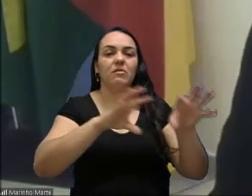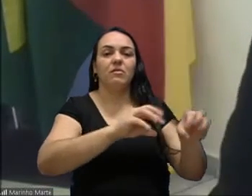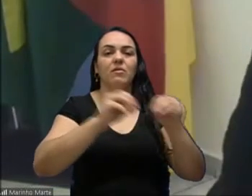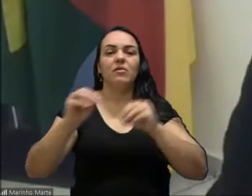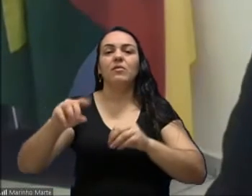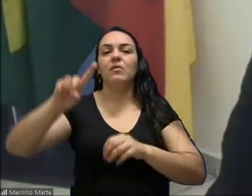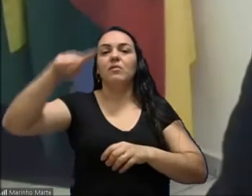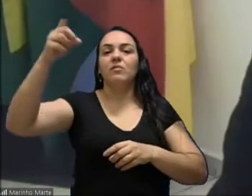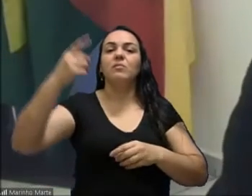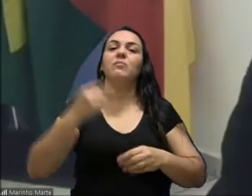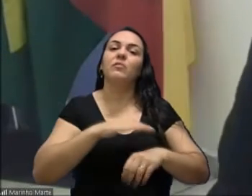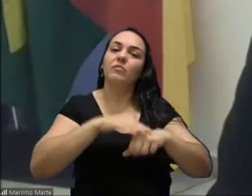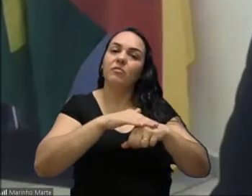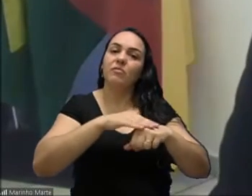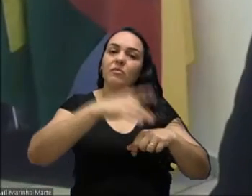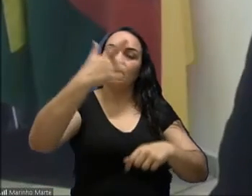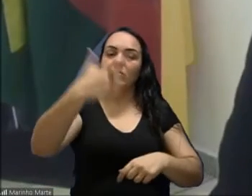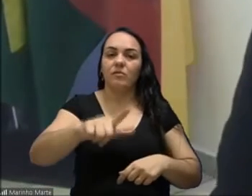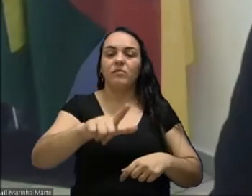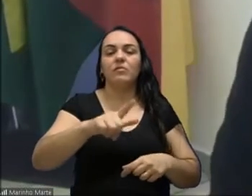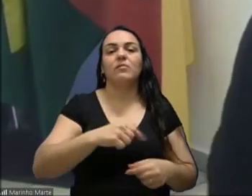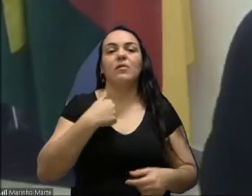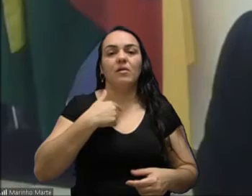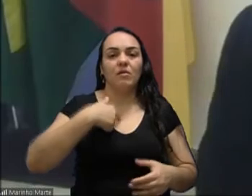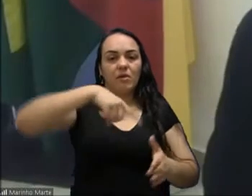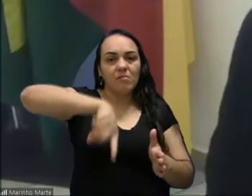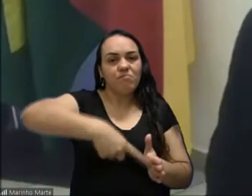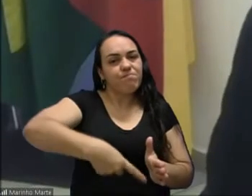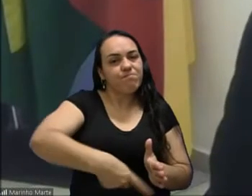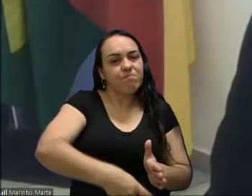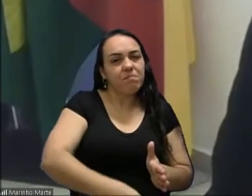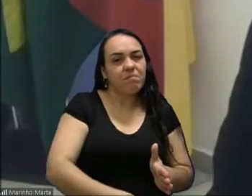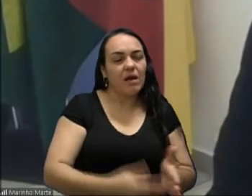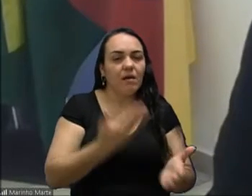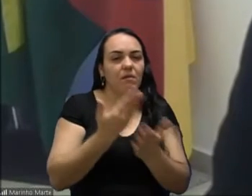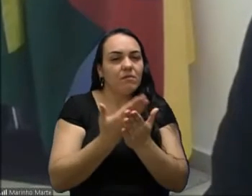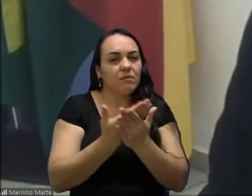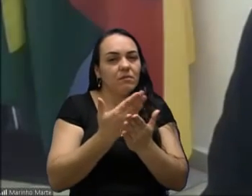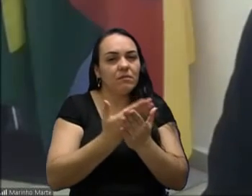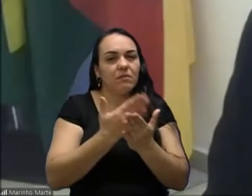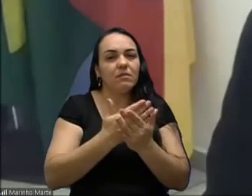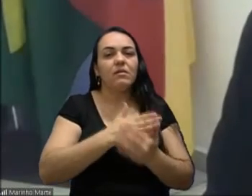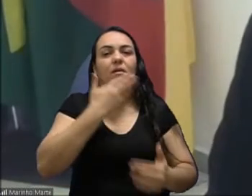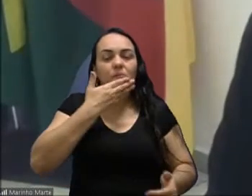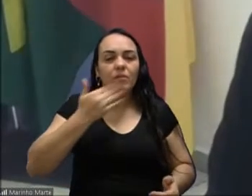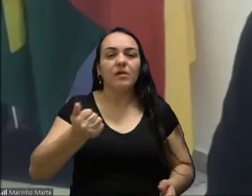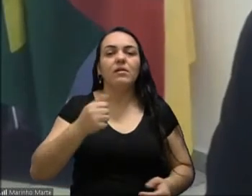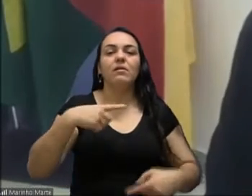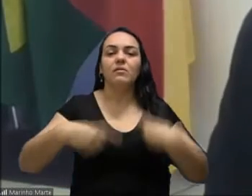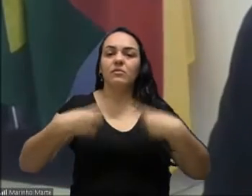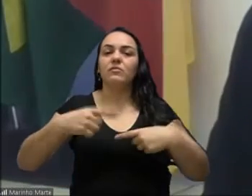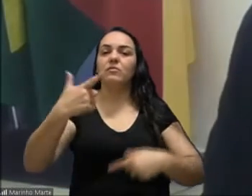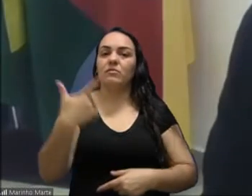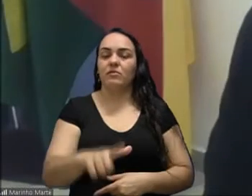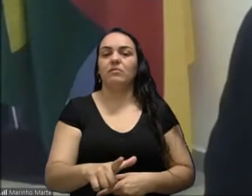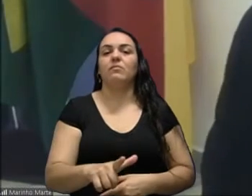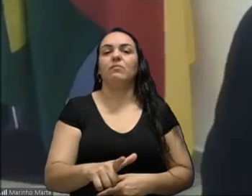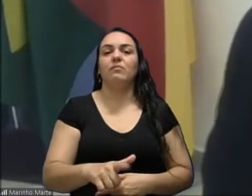projeto porque com certeza eu vou me aprofundar ainda mais nessa matéria e quero voltar a discutir